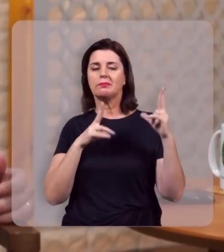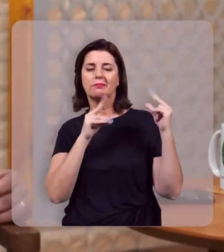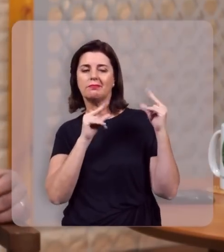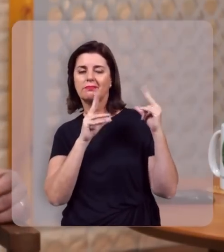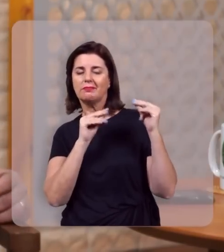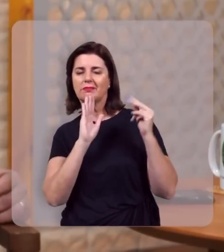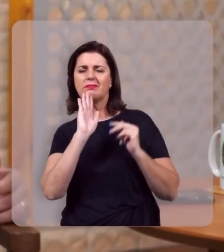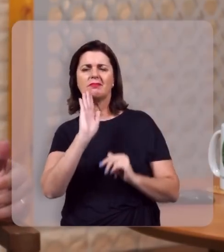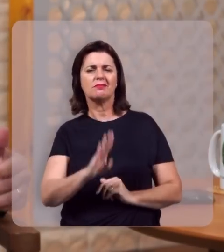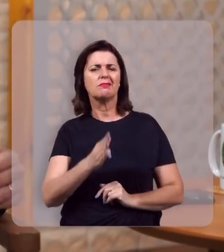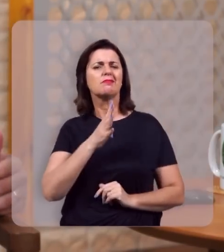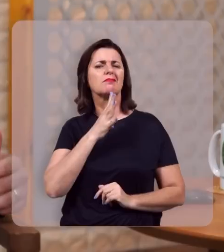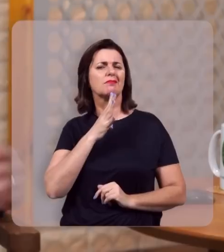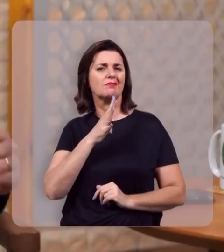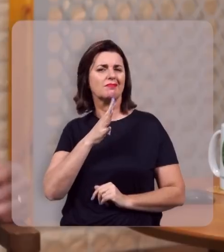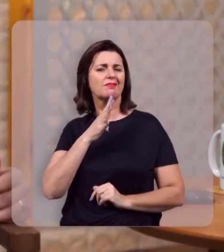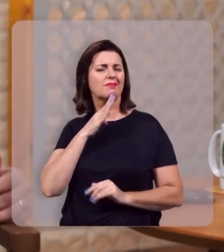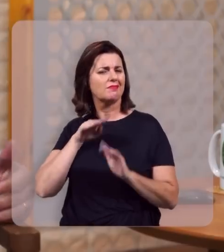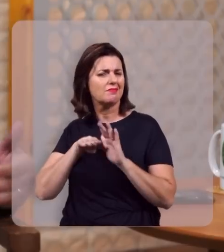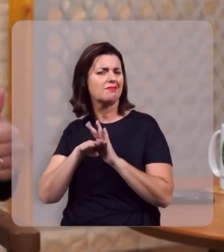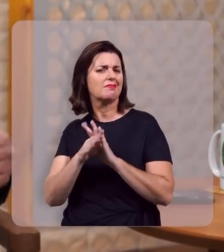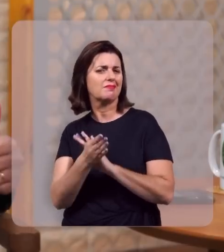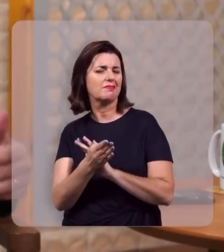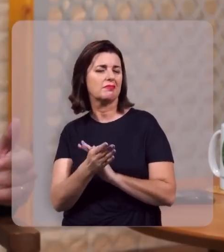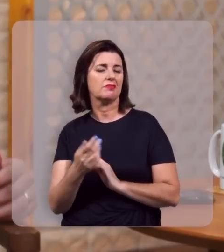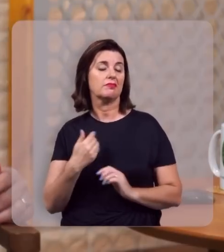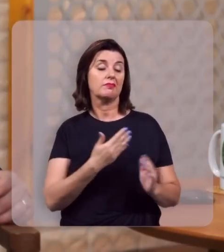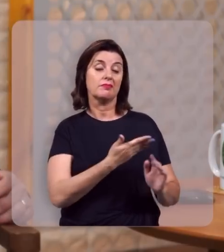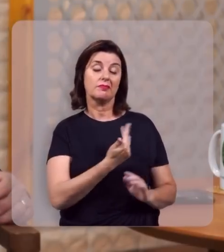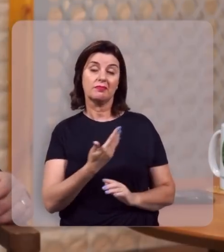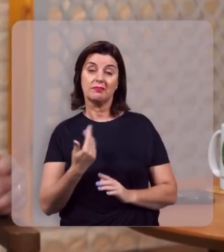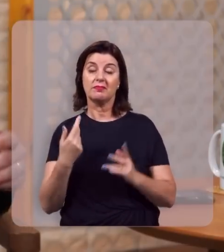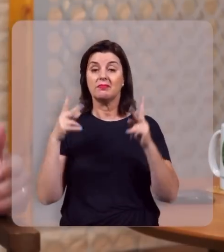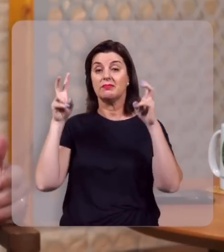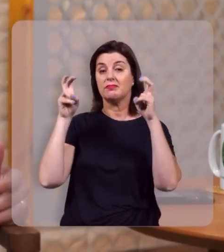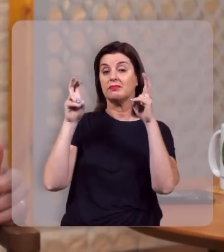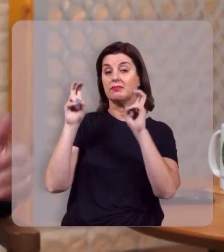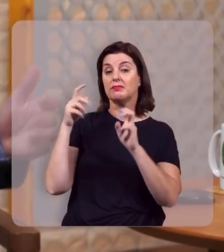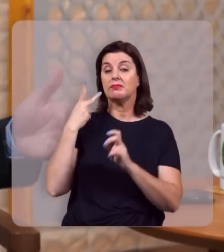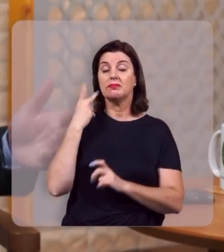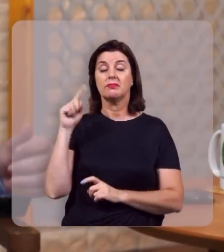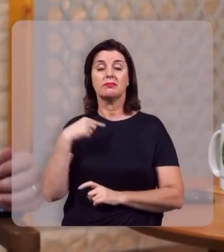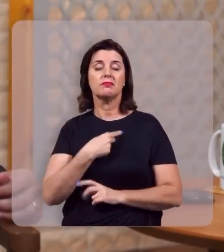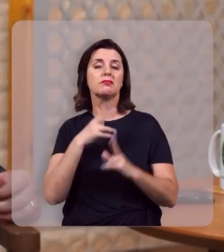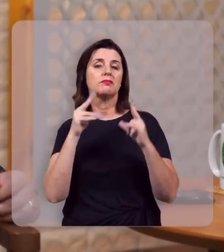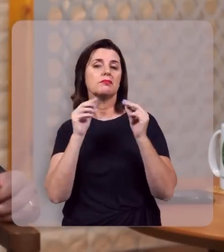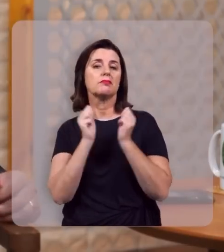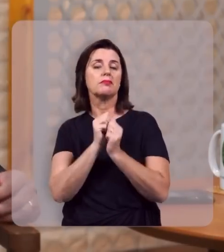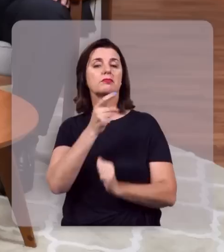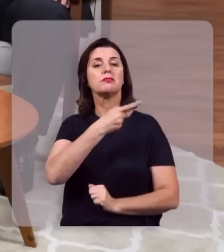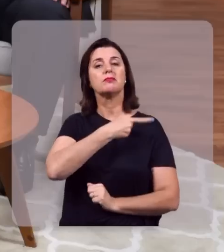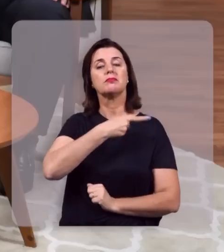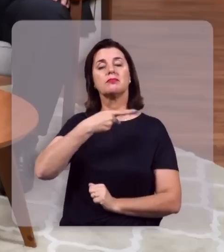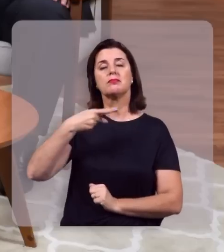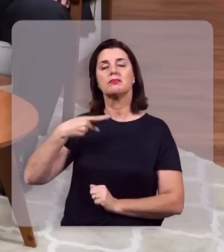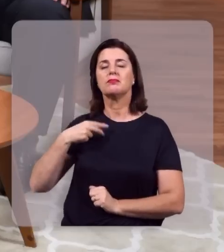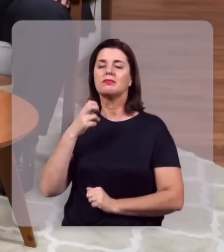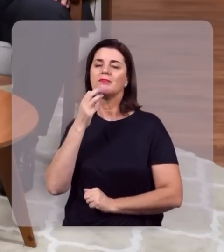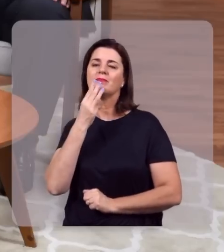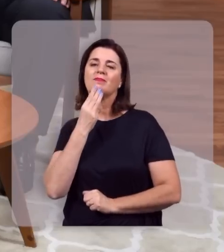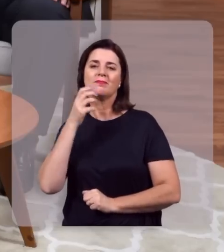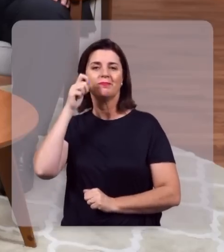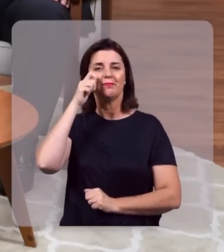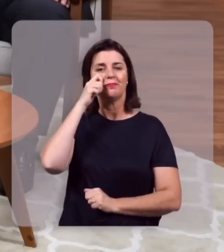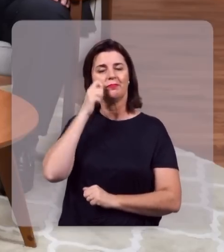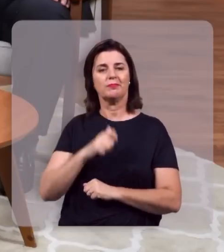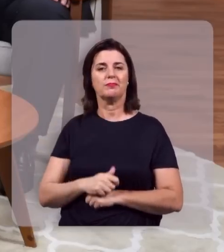bate-papo que você já tem se acostumado. Então eu trago essa temática para a mesa, que do meu lado tem pastor